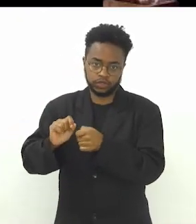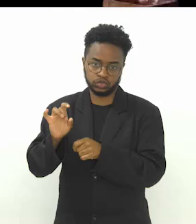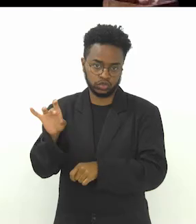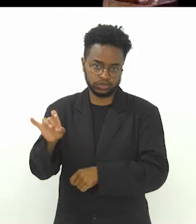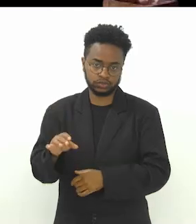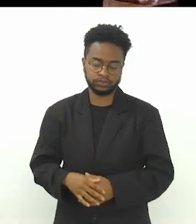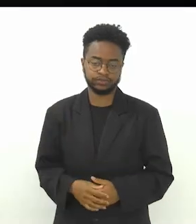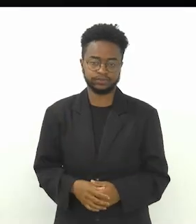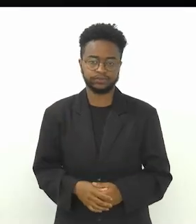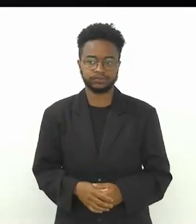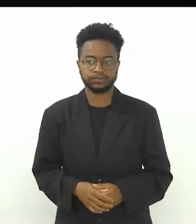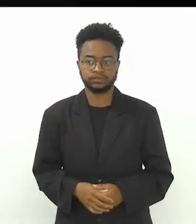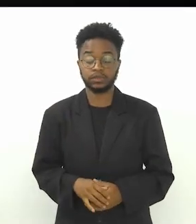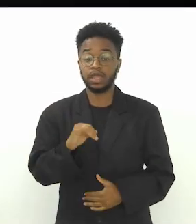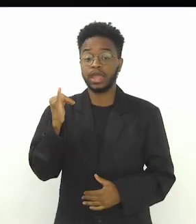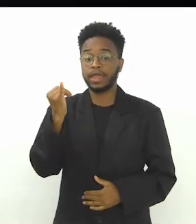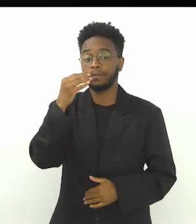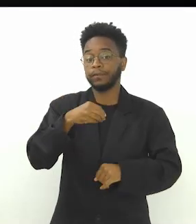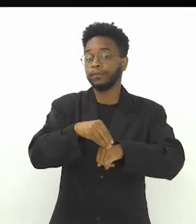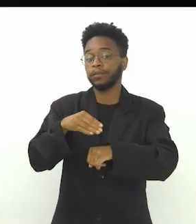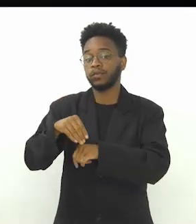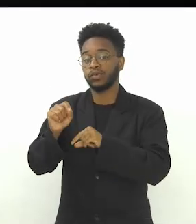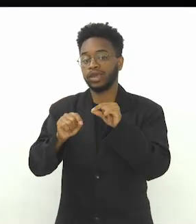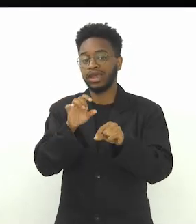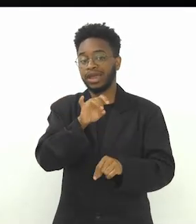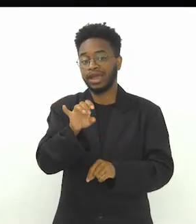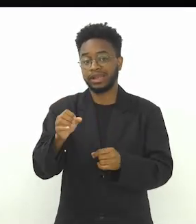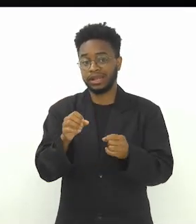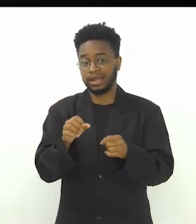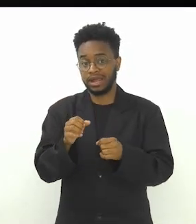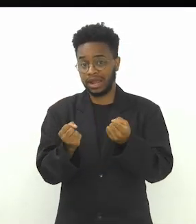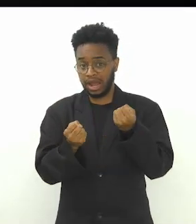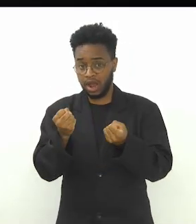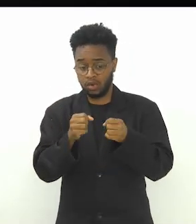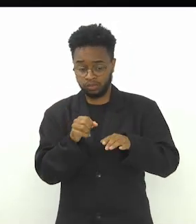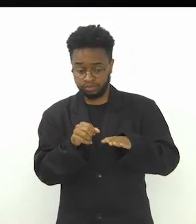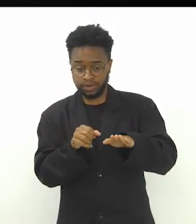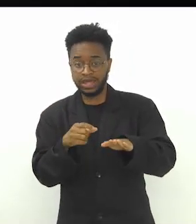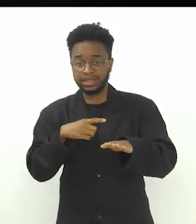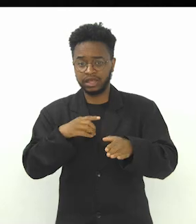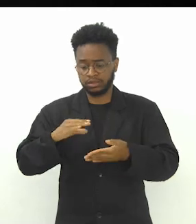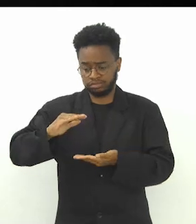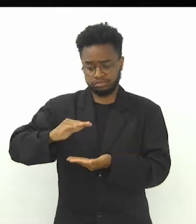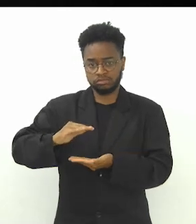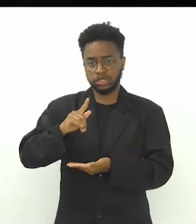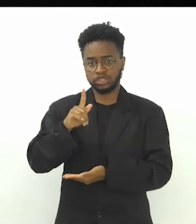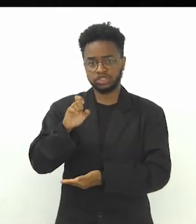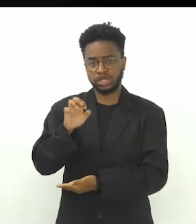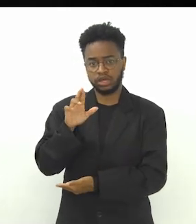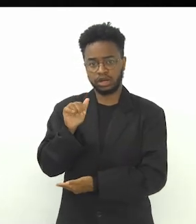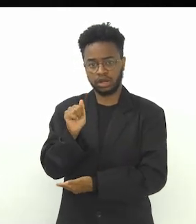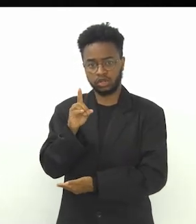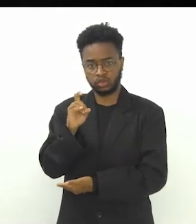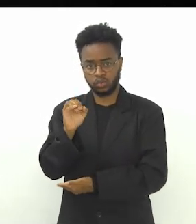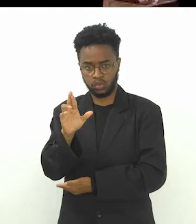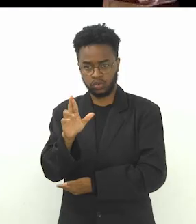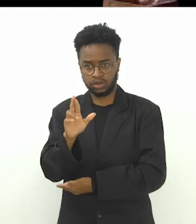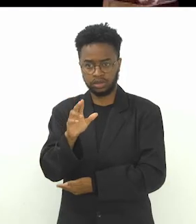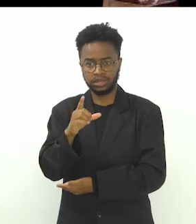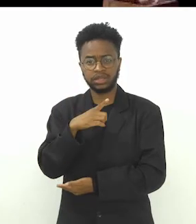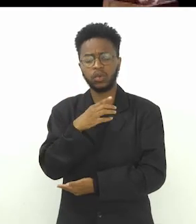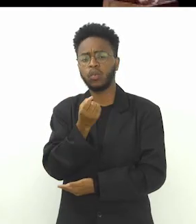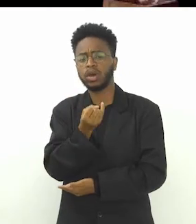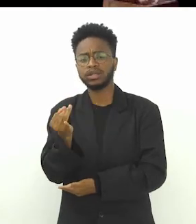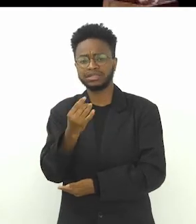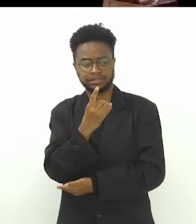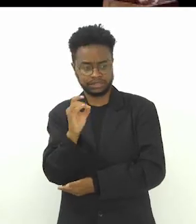gerando aqueles movimentos. É importante frisar que cada carro alegórico desse carrega um gerador de mais ou menos quanto? 100 kVA. 100 kVA. É